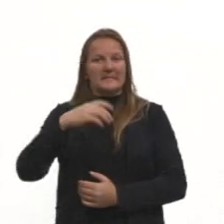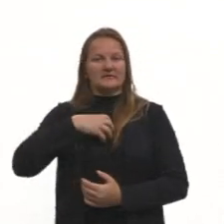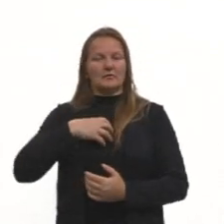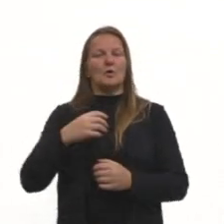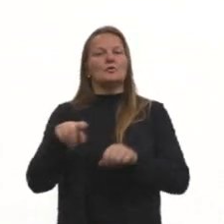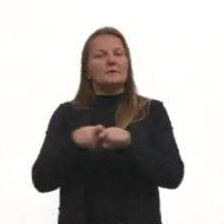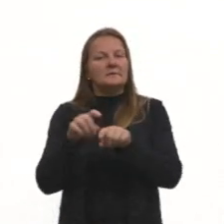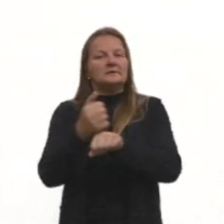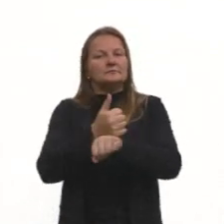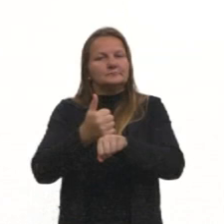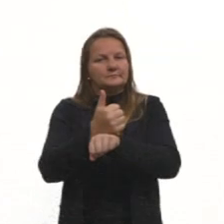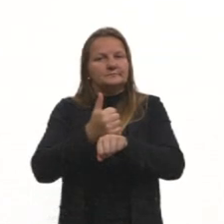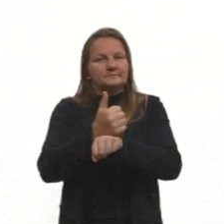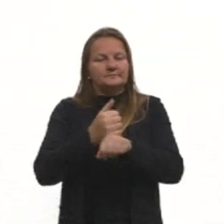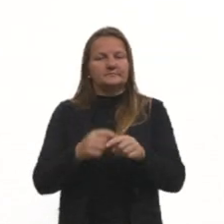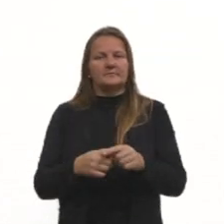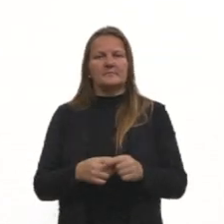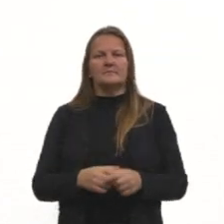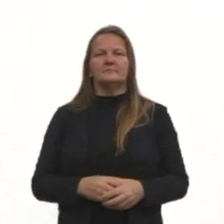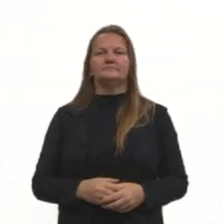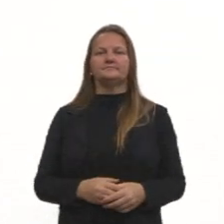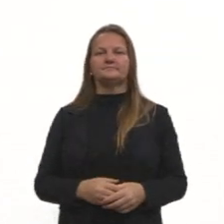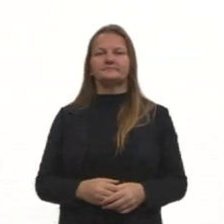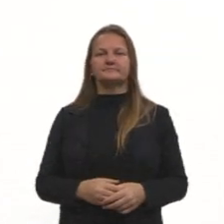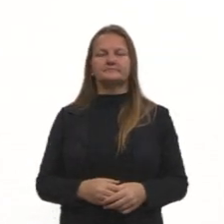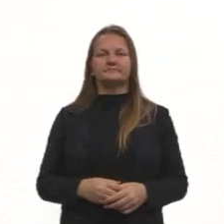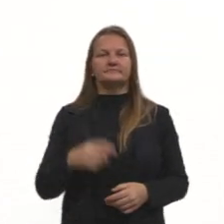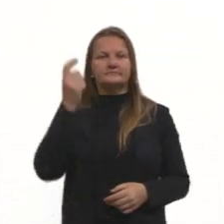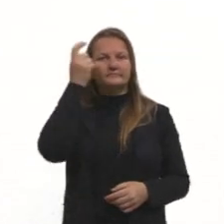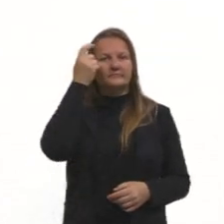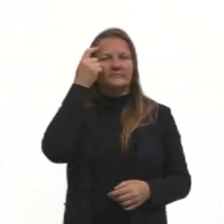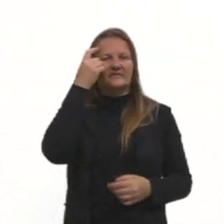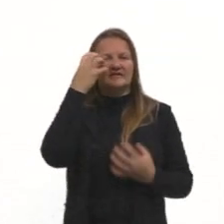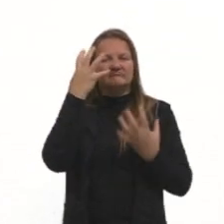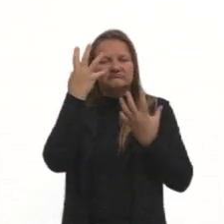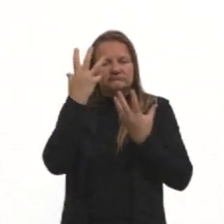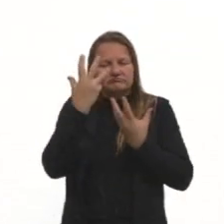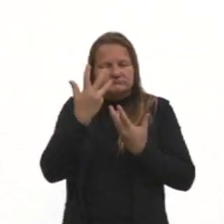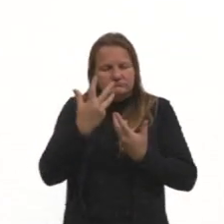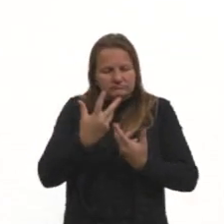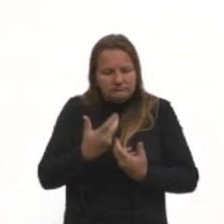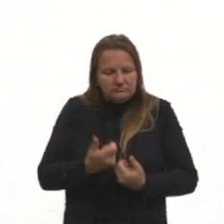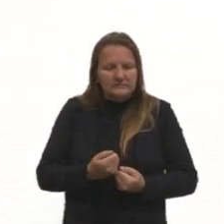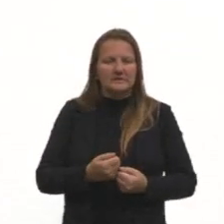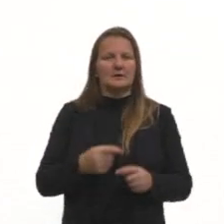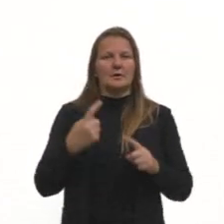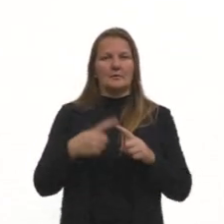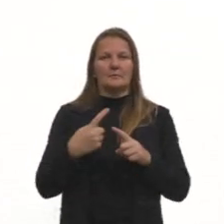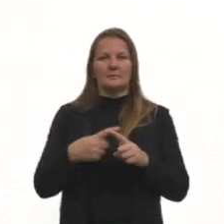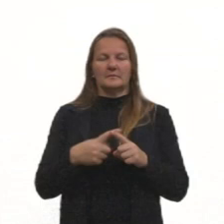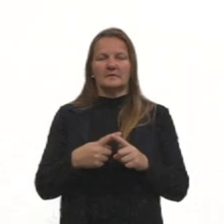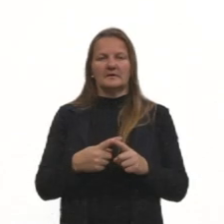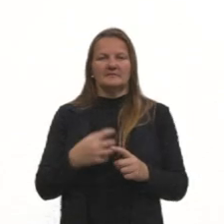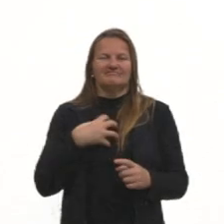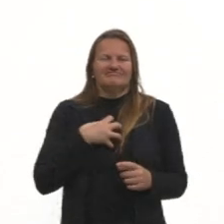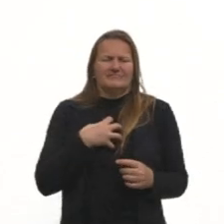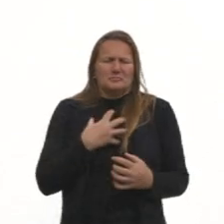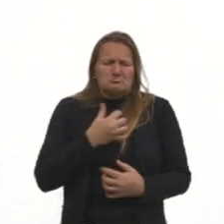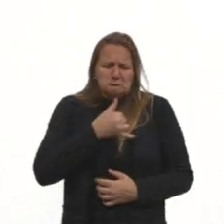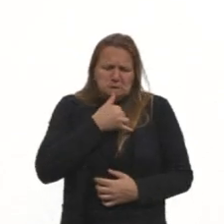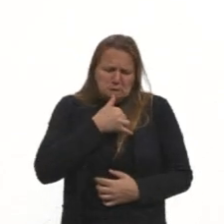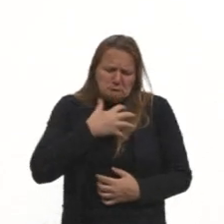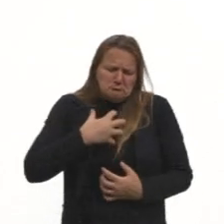profissional aqui gente O esgotamento mental ele vem justamente né desse fato aí nós estamos